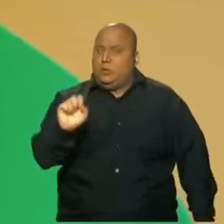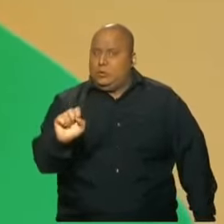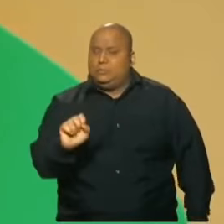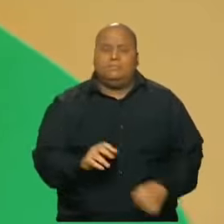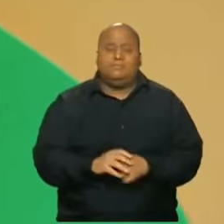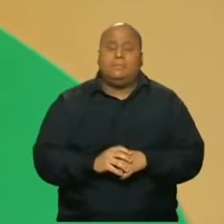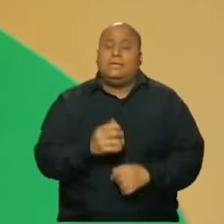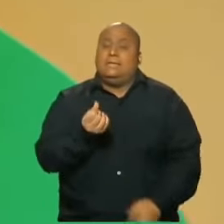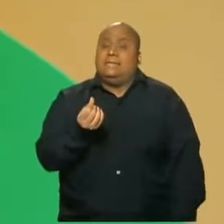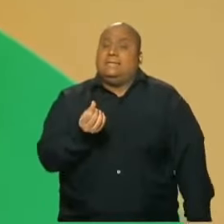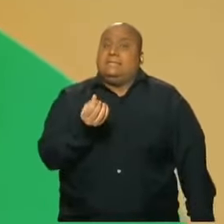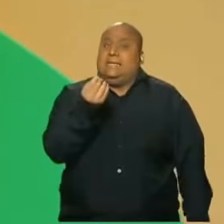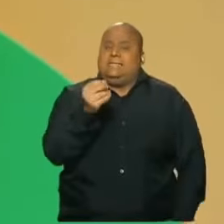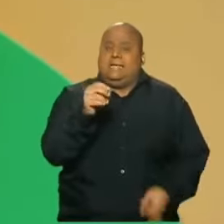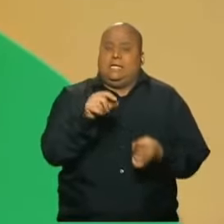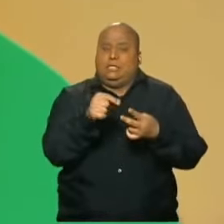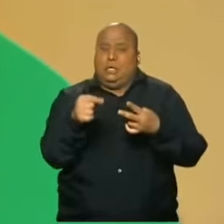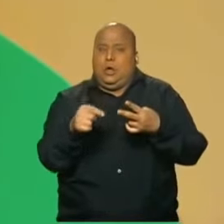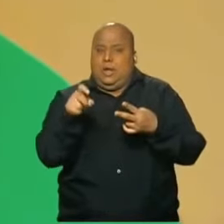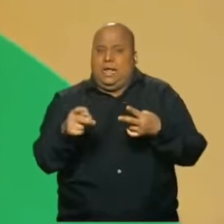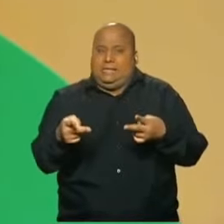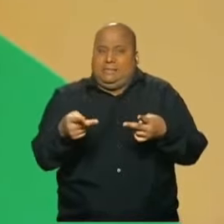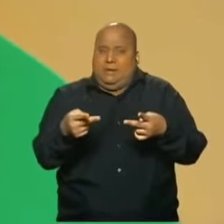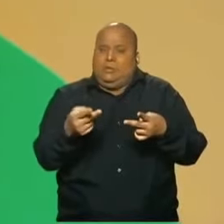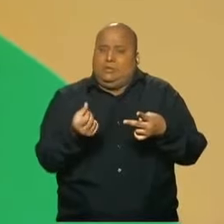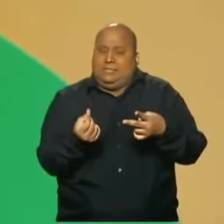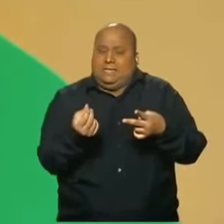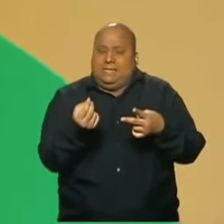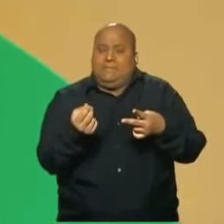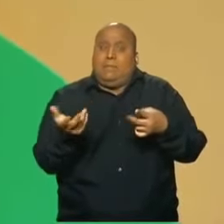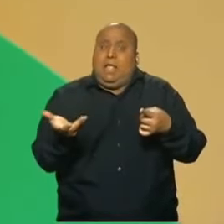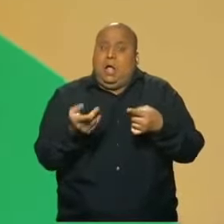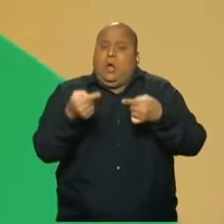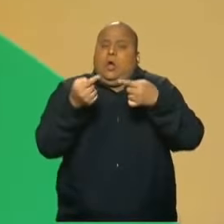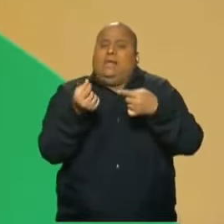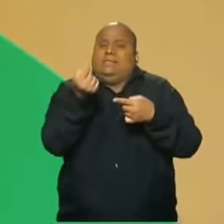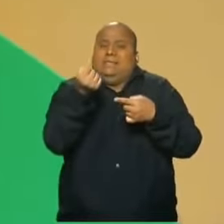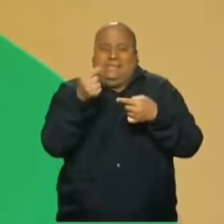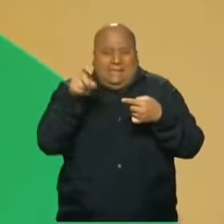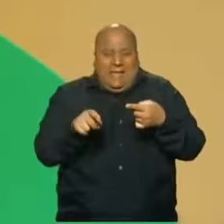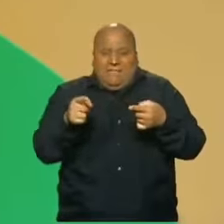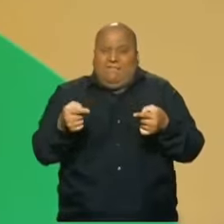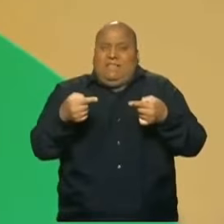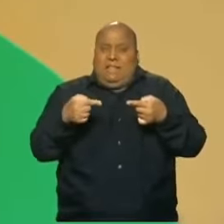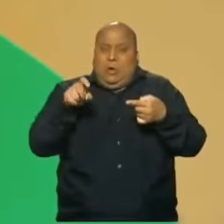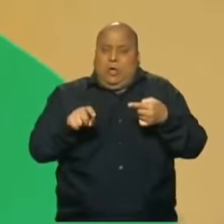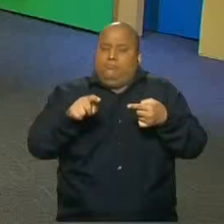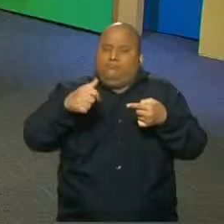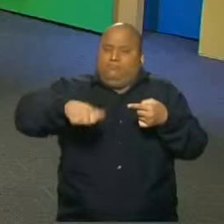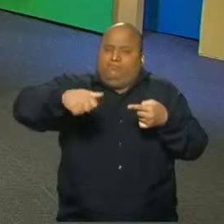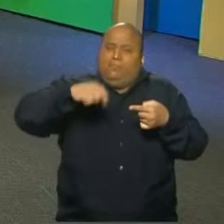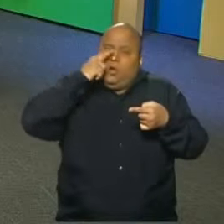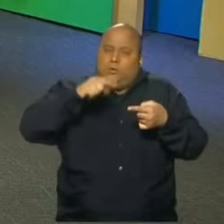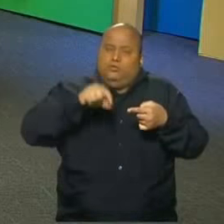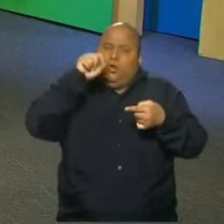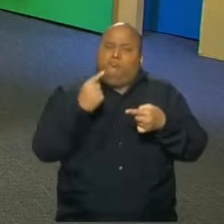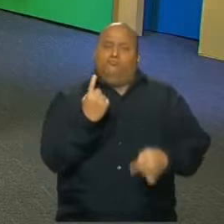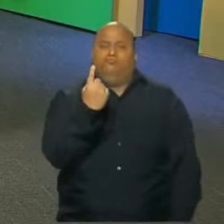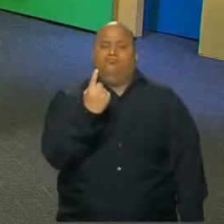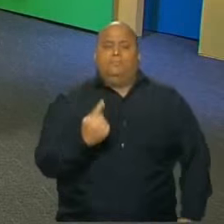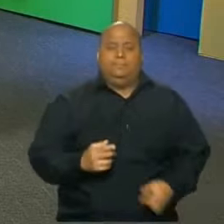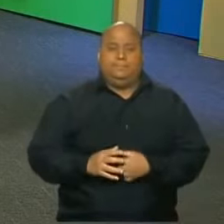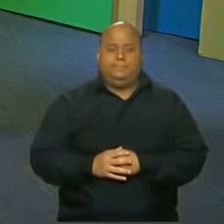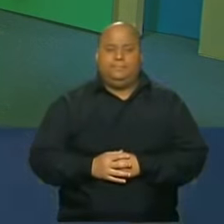Dessas, 60 foram semifinalistas e aqui estão as 6 finalistas pelo júri.